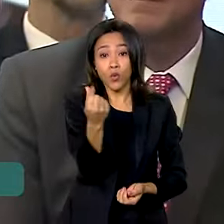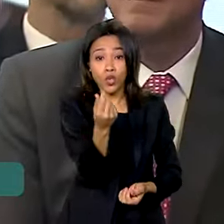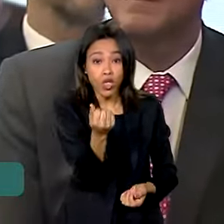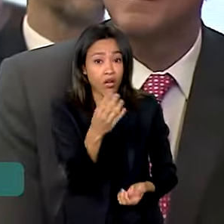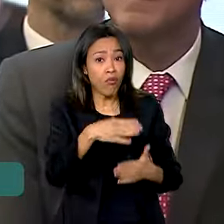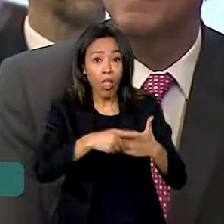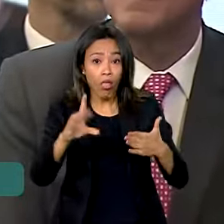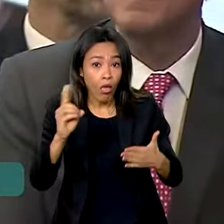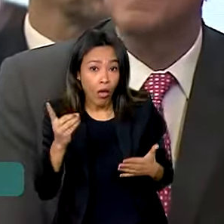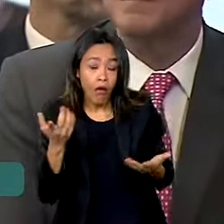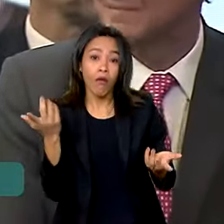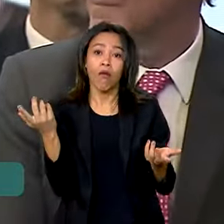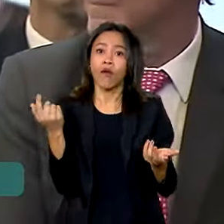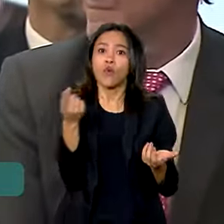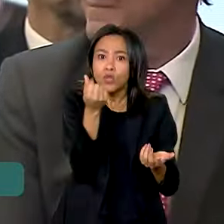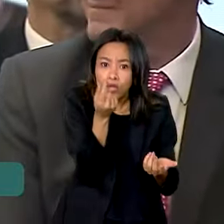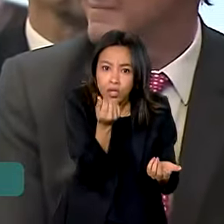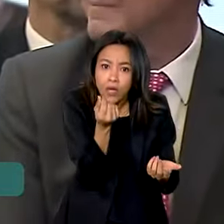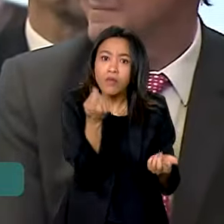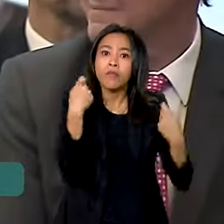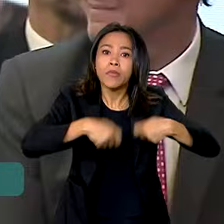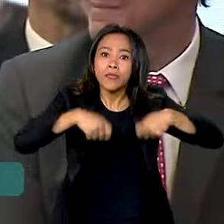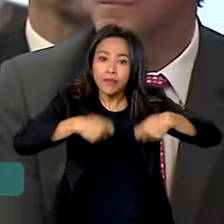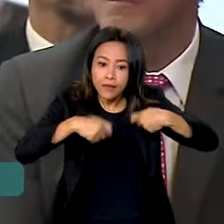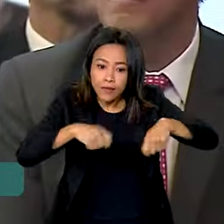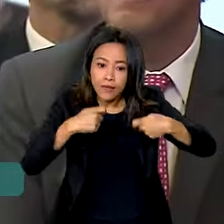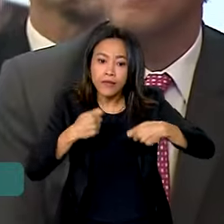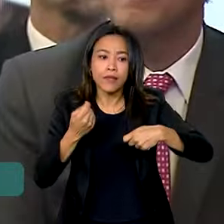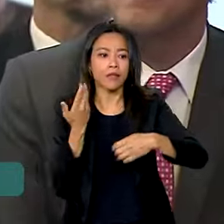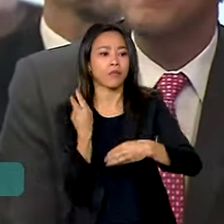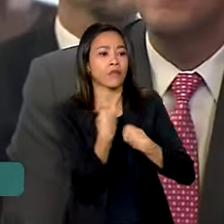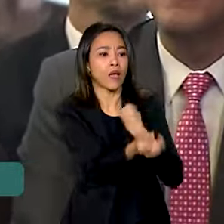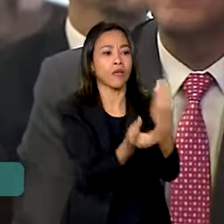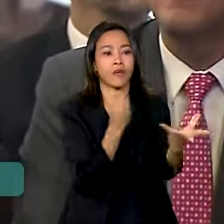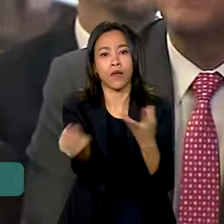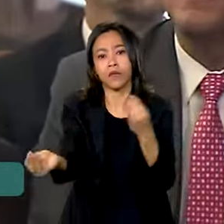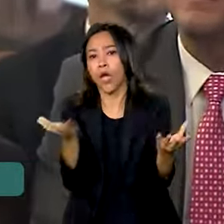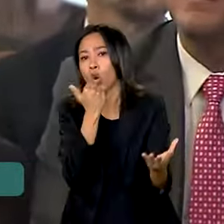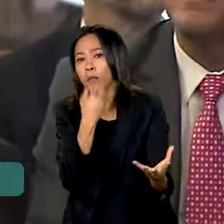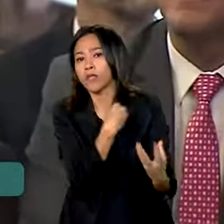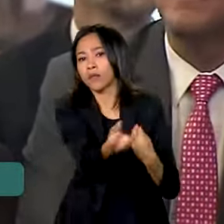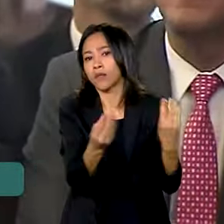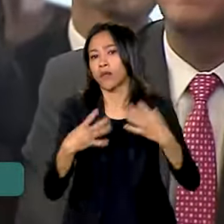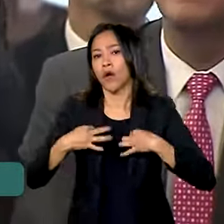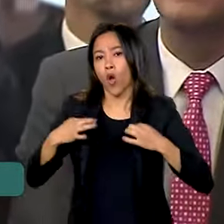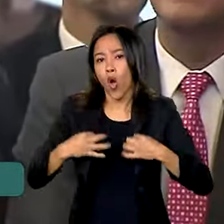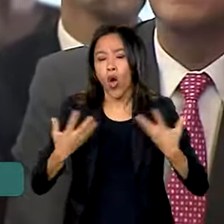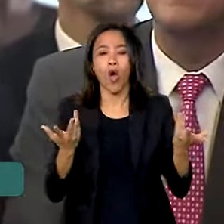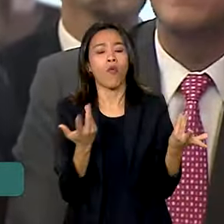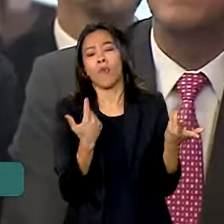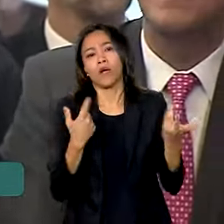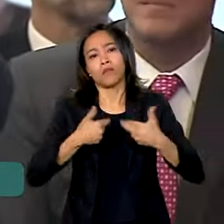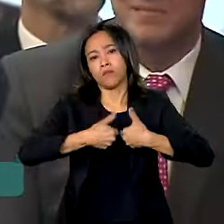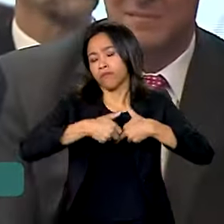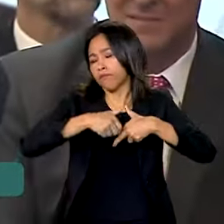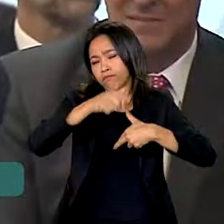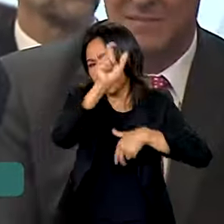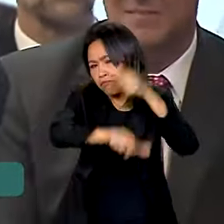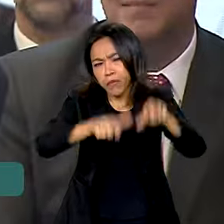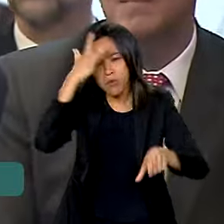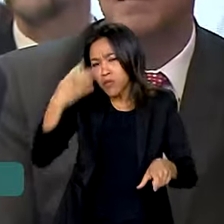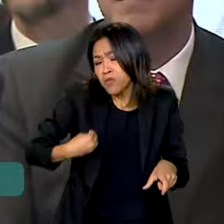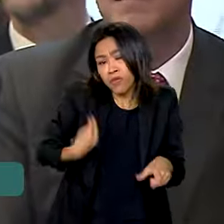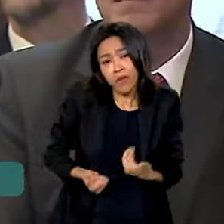em título, o dinheiro tem que ficar transferindo comida, transferindo roupa, transferindo possibilidade das pessoas viverem